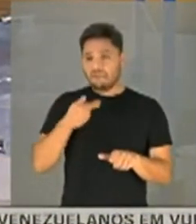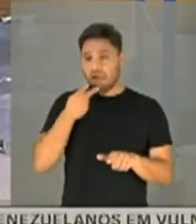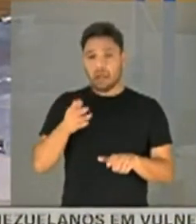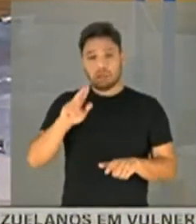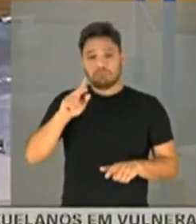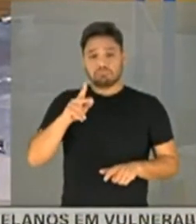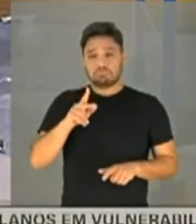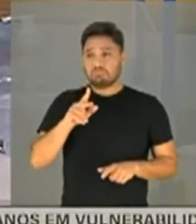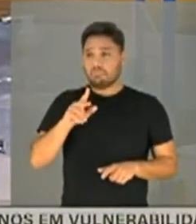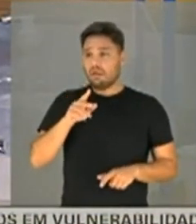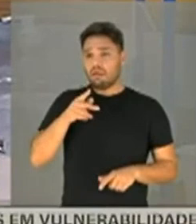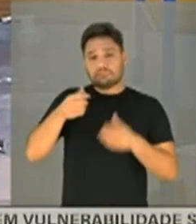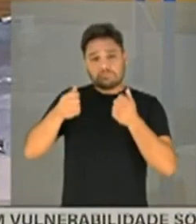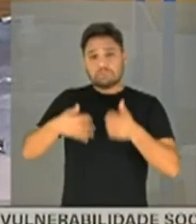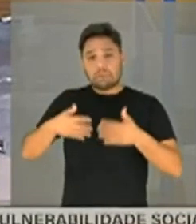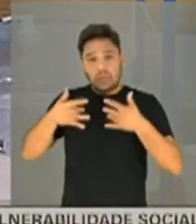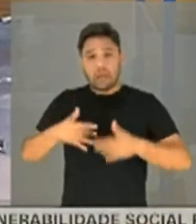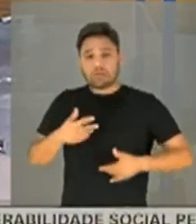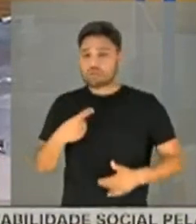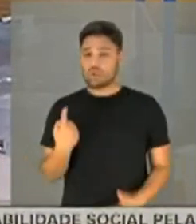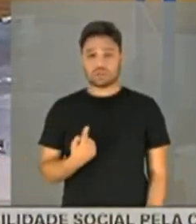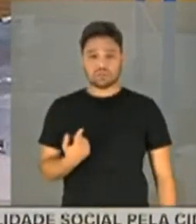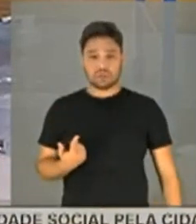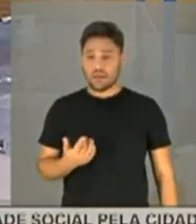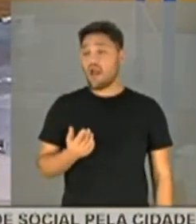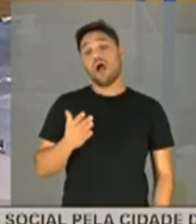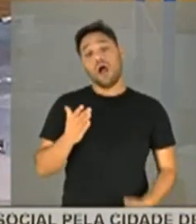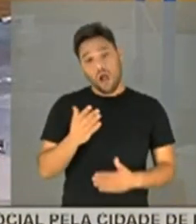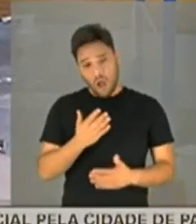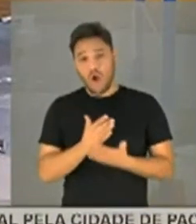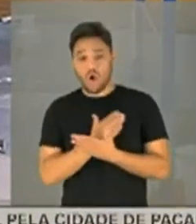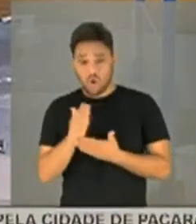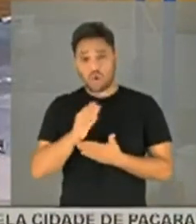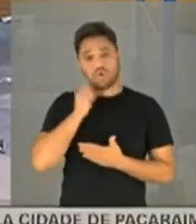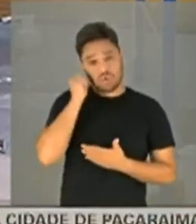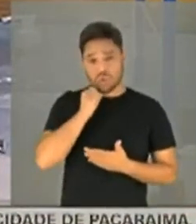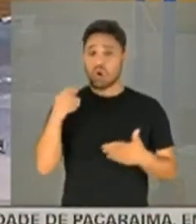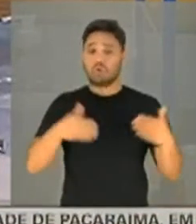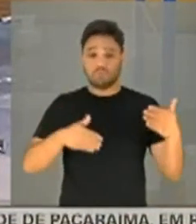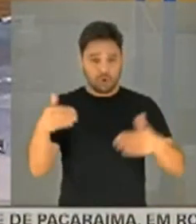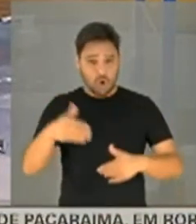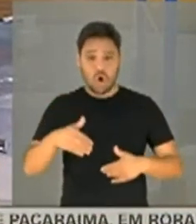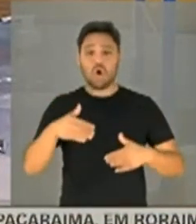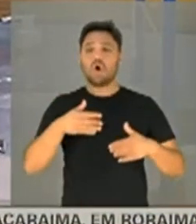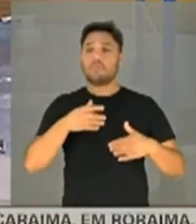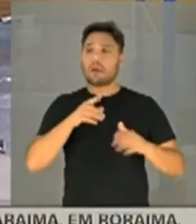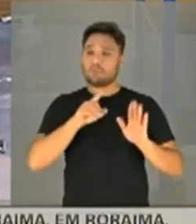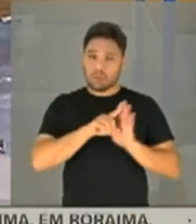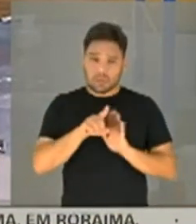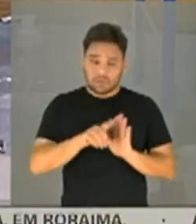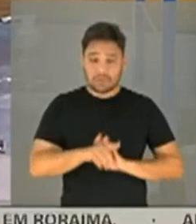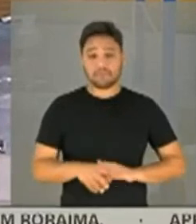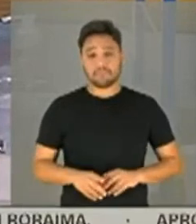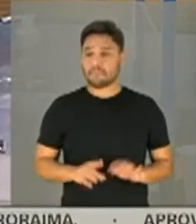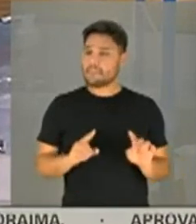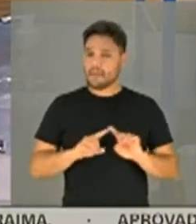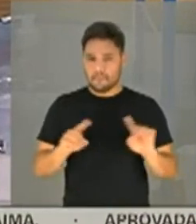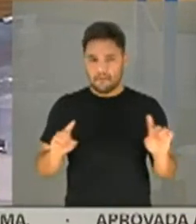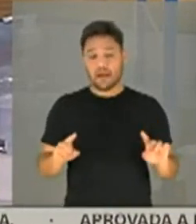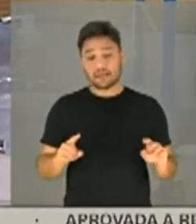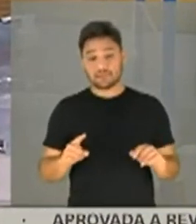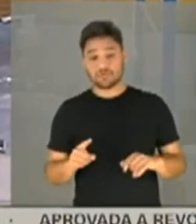Sozinho não, porque muitos ficaram para tirar suas próprias conclusões. Mas eu